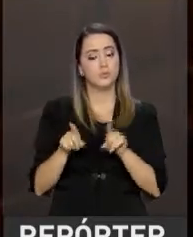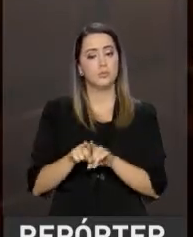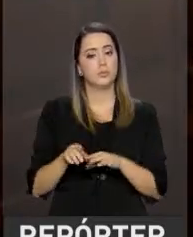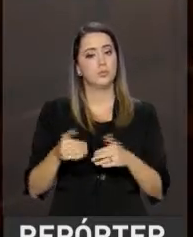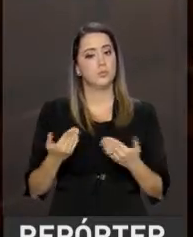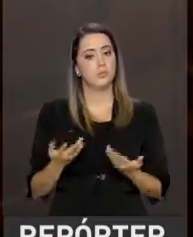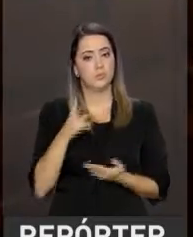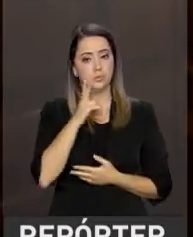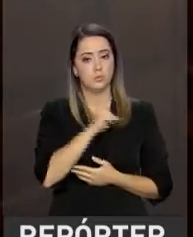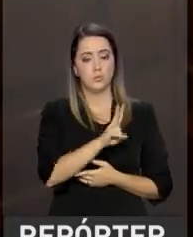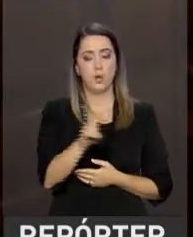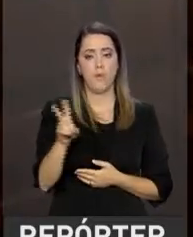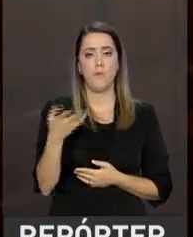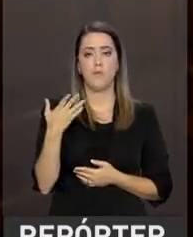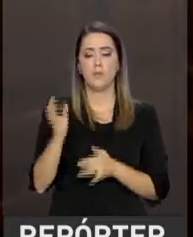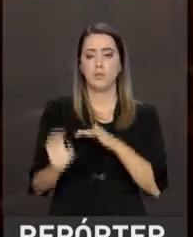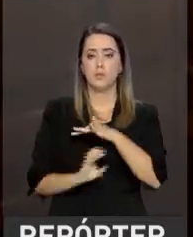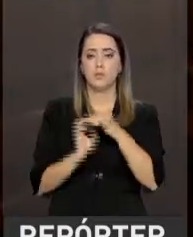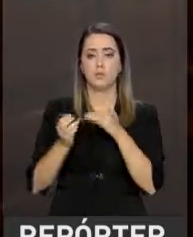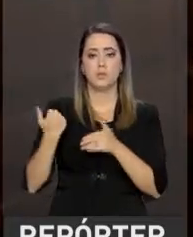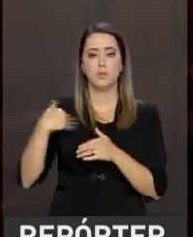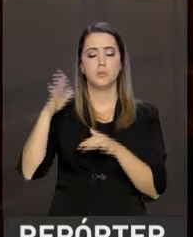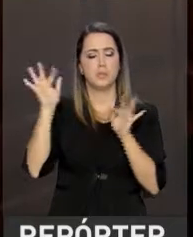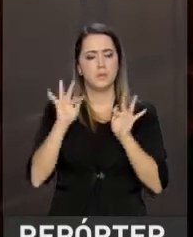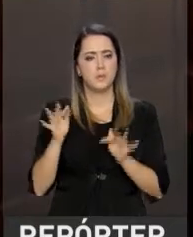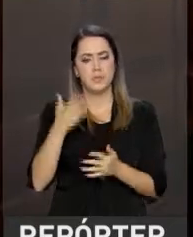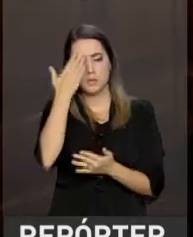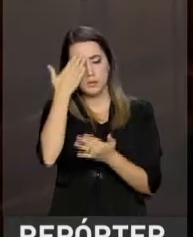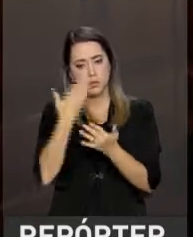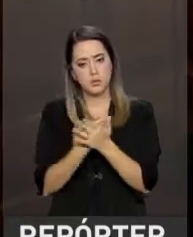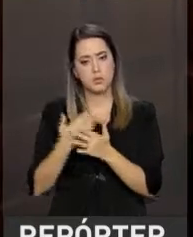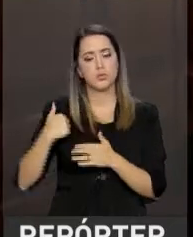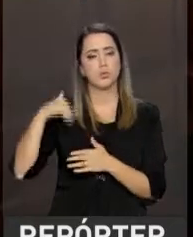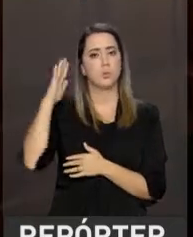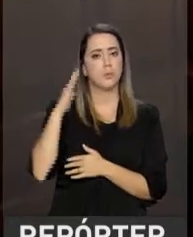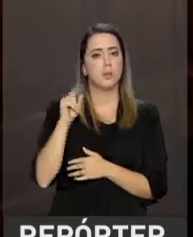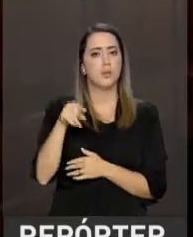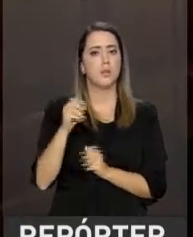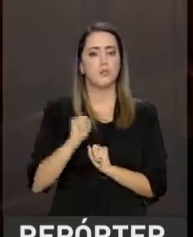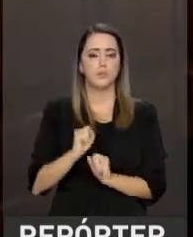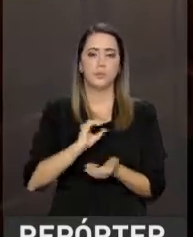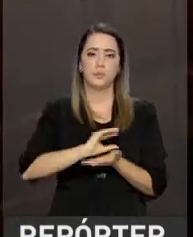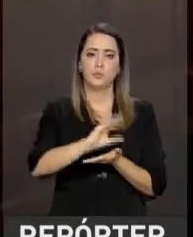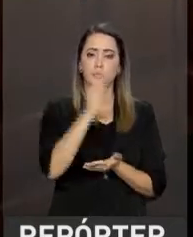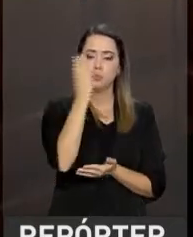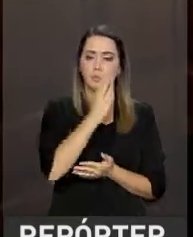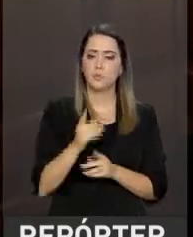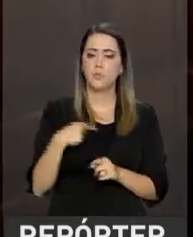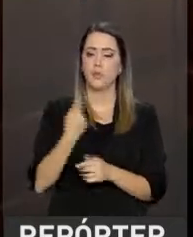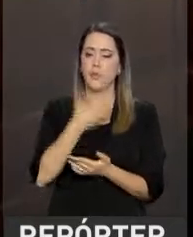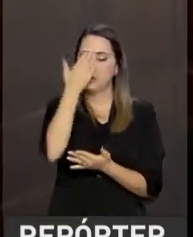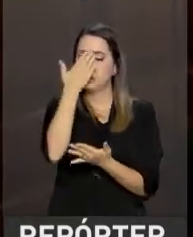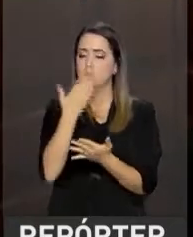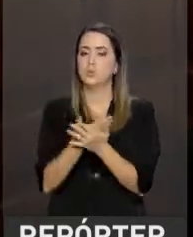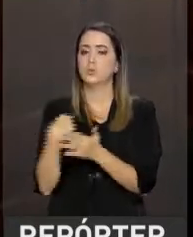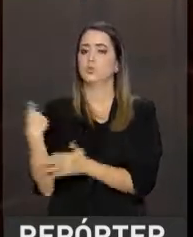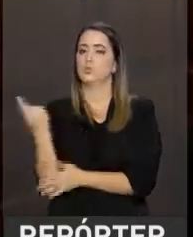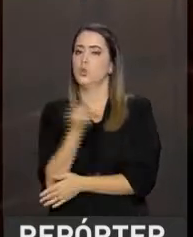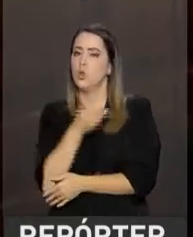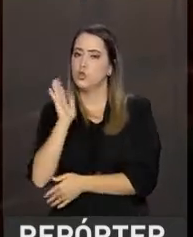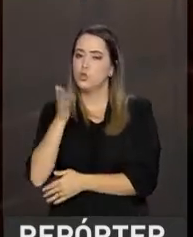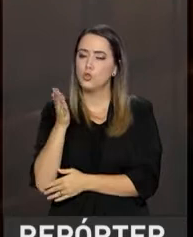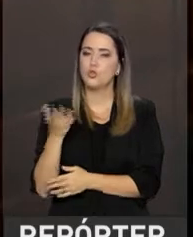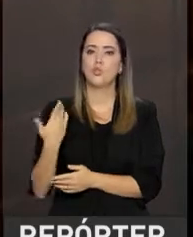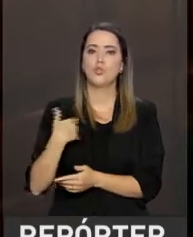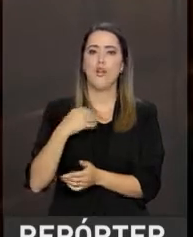Eu tenho visto o empresariado mais animado, mais disposto a investir no Brasil. Tenho certeza que nós estamos, já